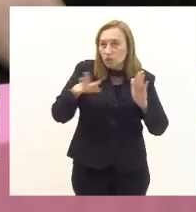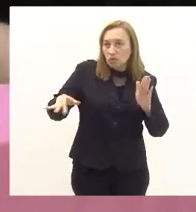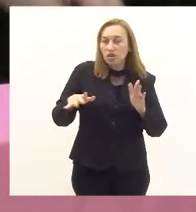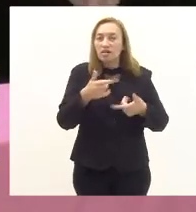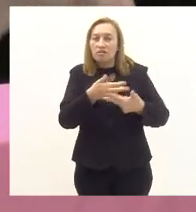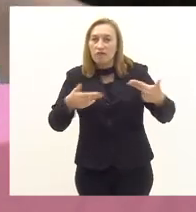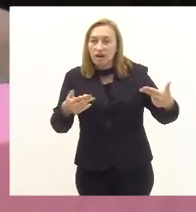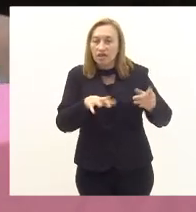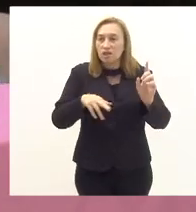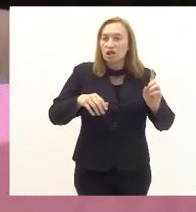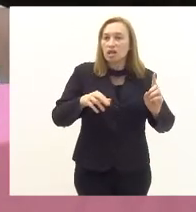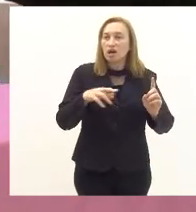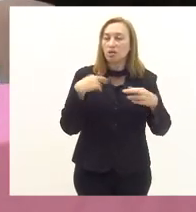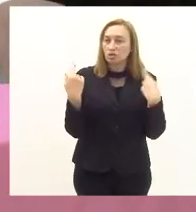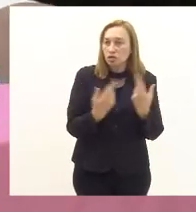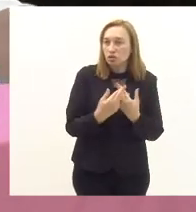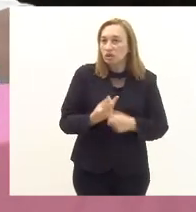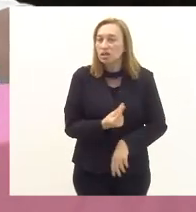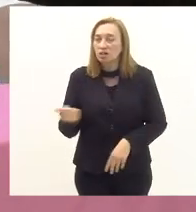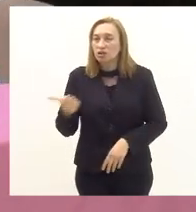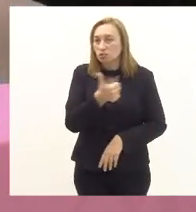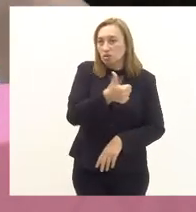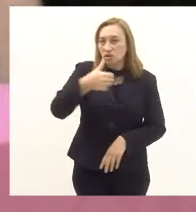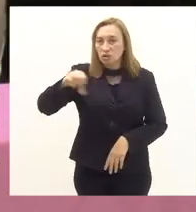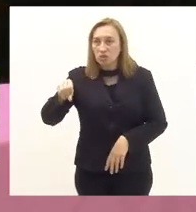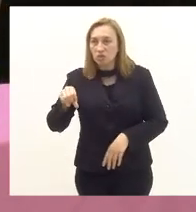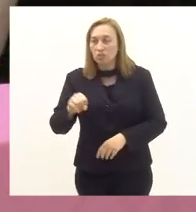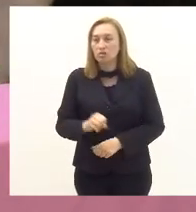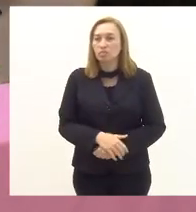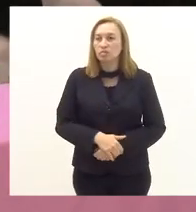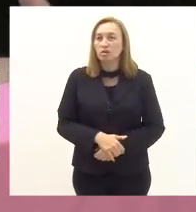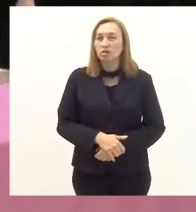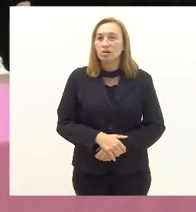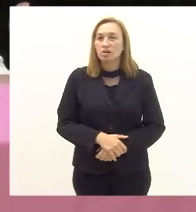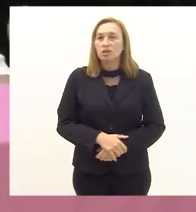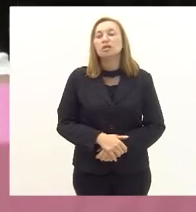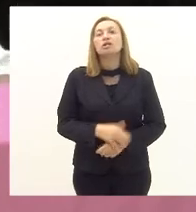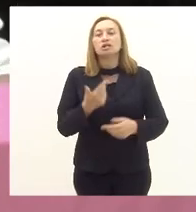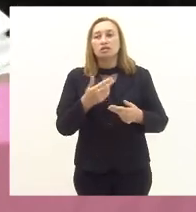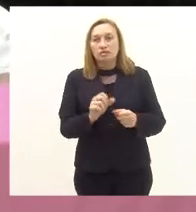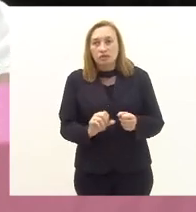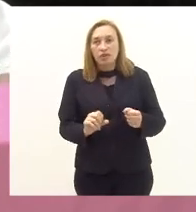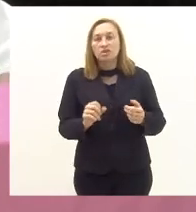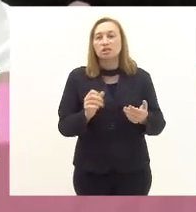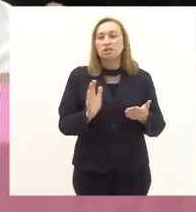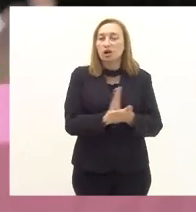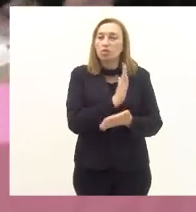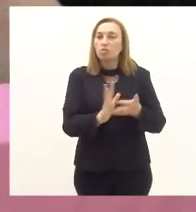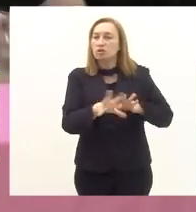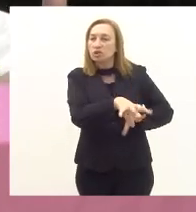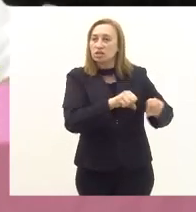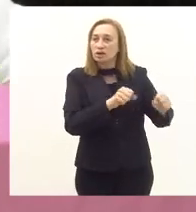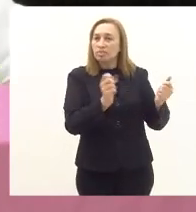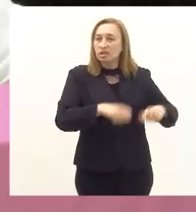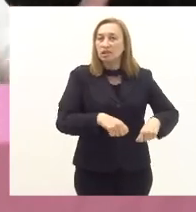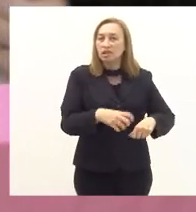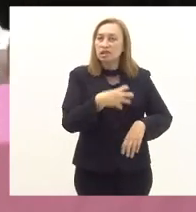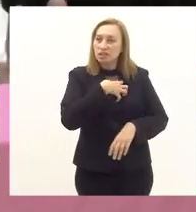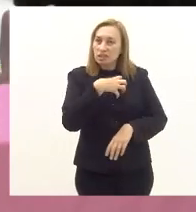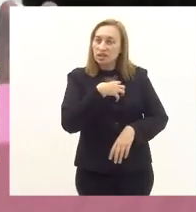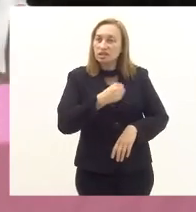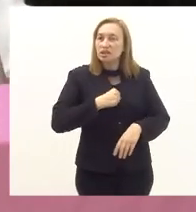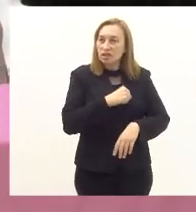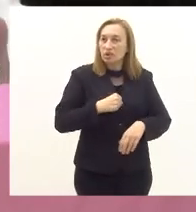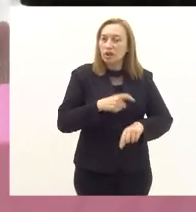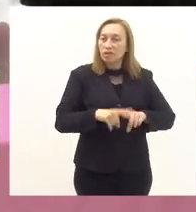reuniões, ele saiu em 2018, e a gente fez algumas capacitações, e de lá para cá, a gente sente falta, mas eu estou